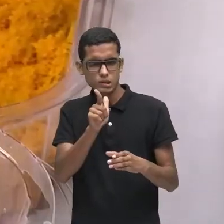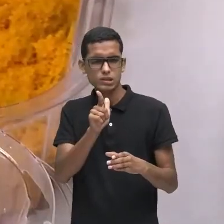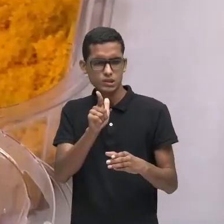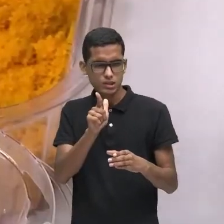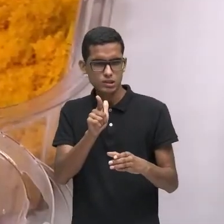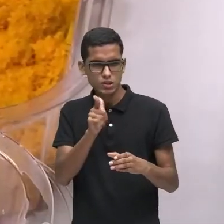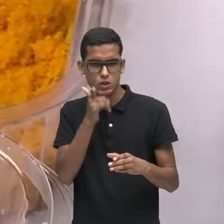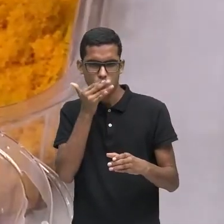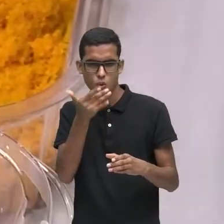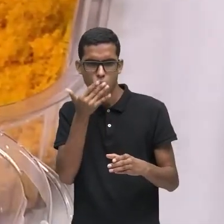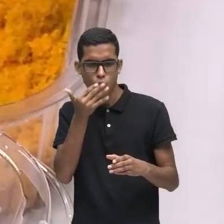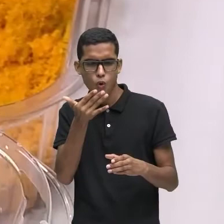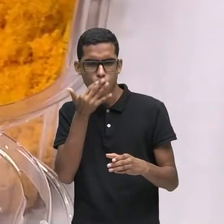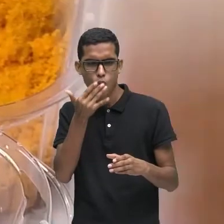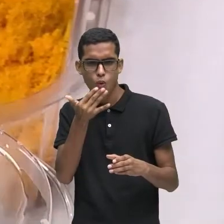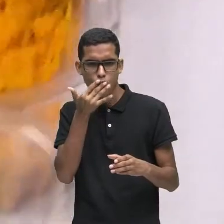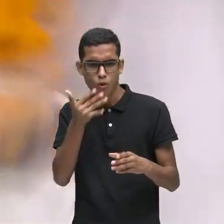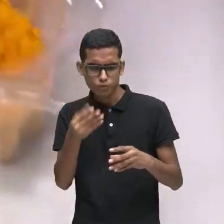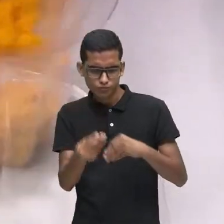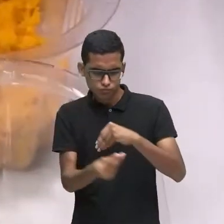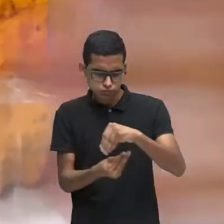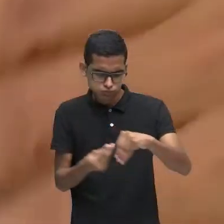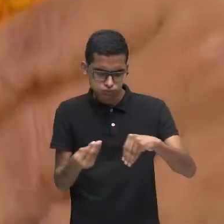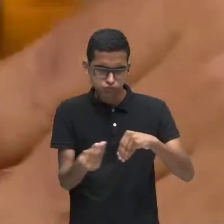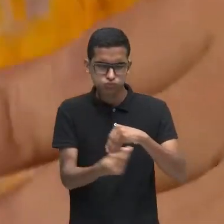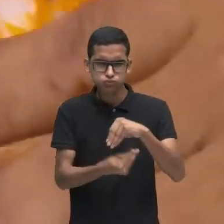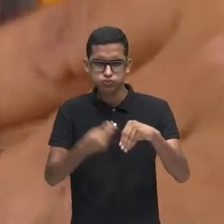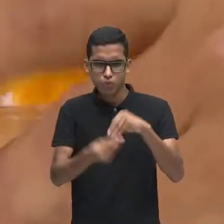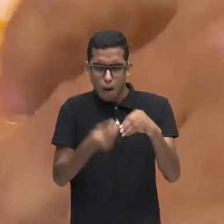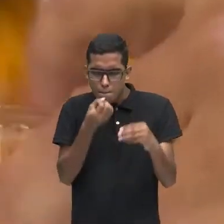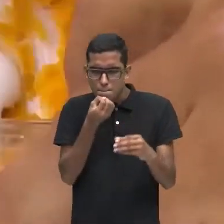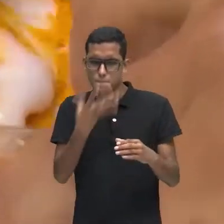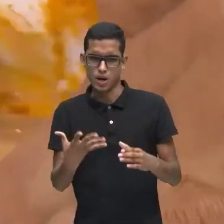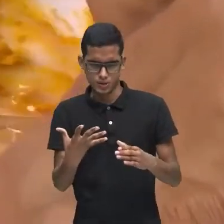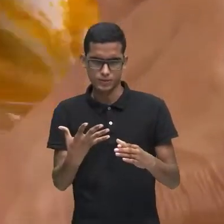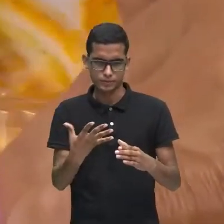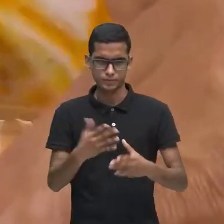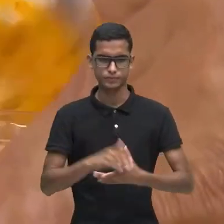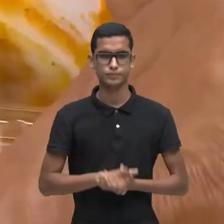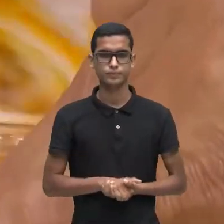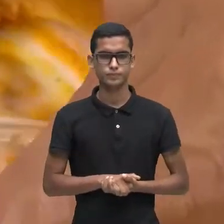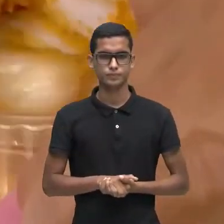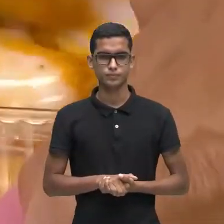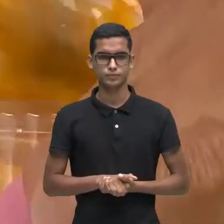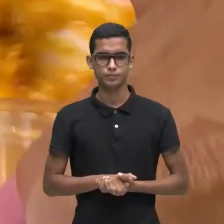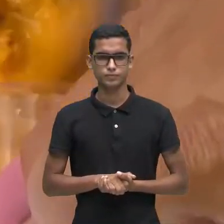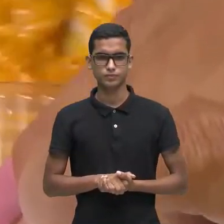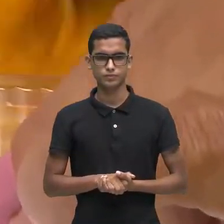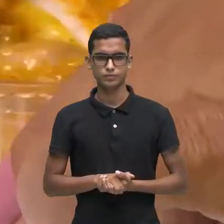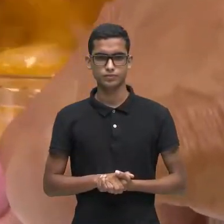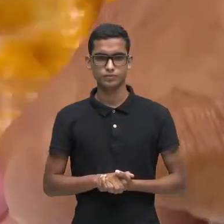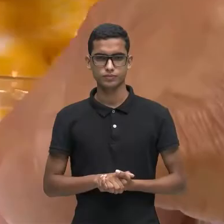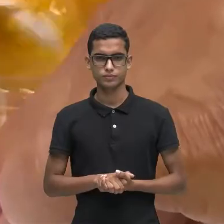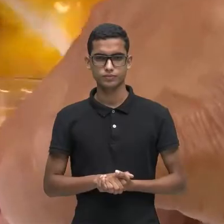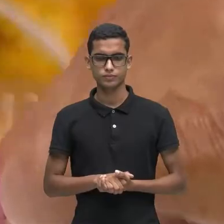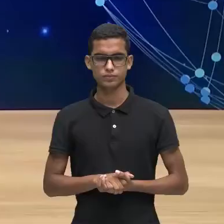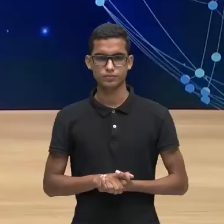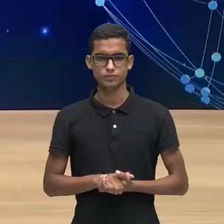bem homogênea. Vai misturando a cola com açafrão.